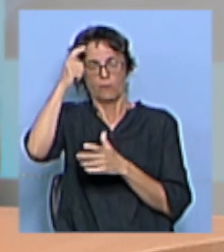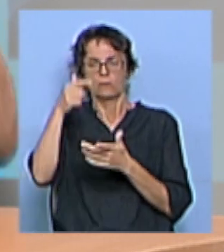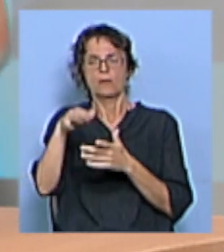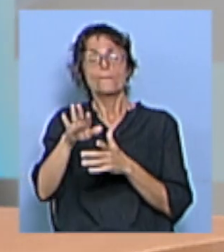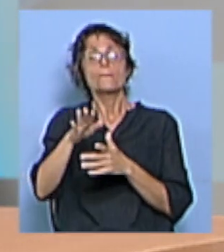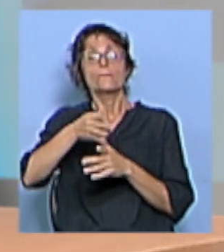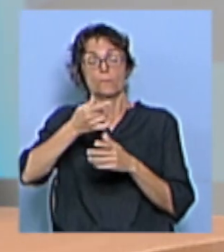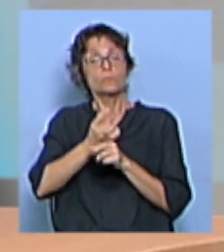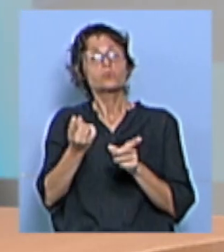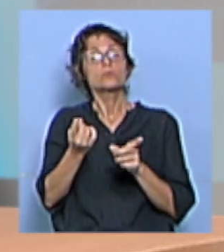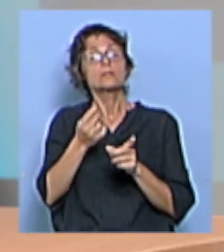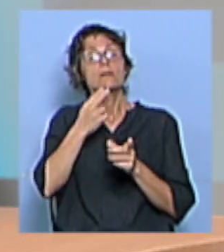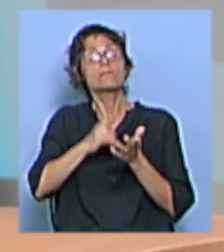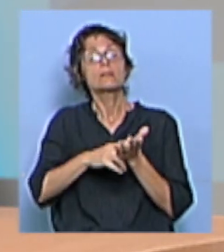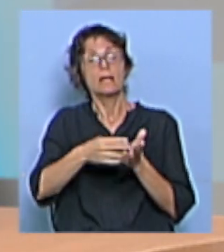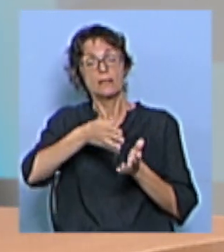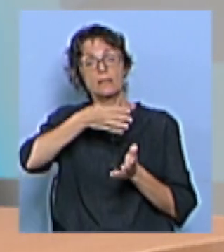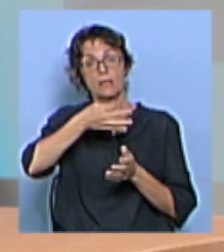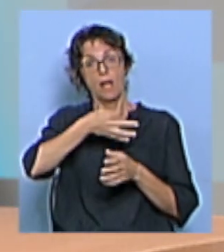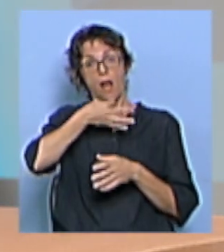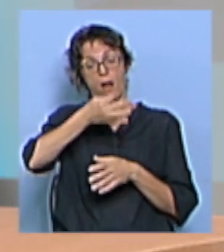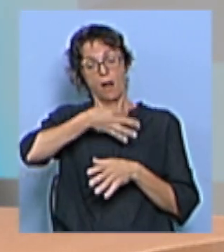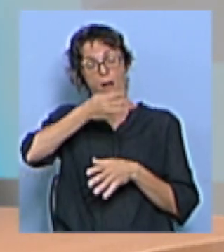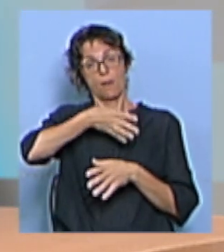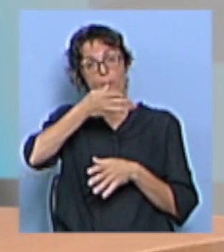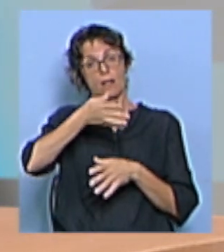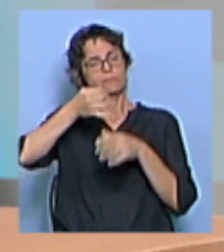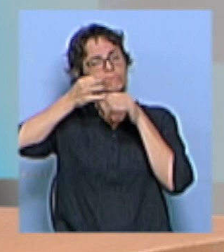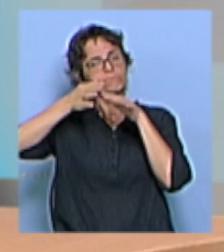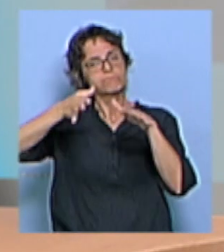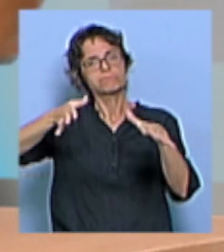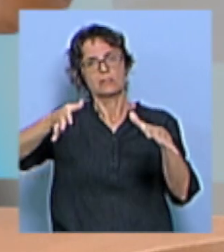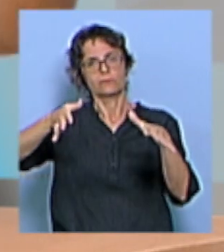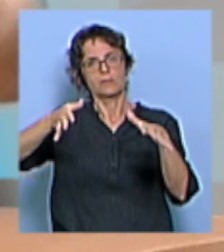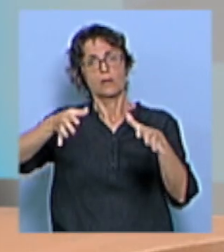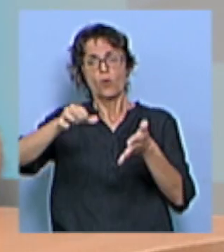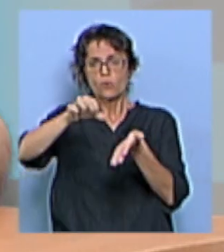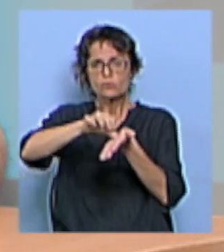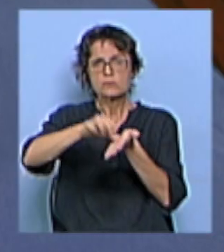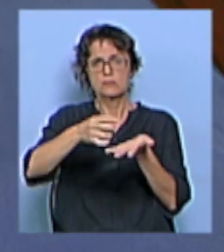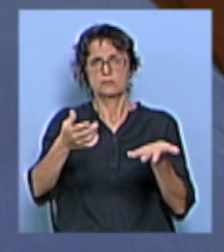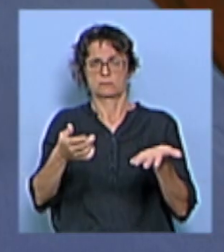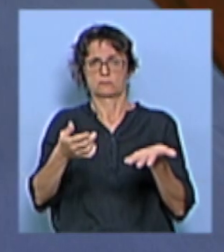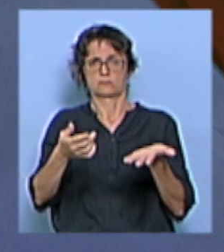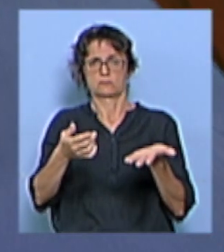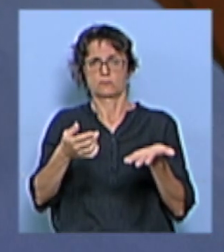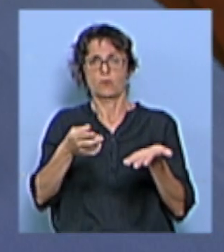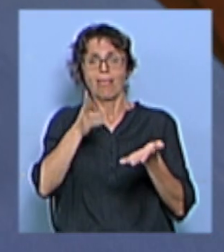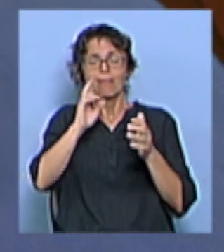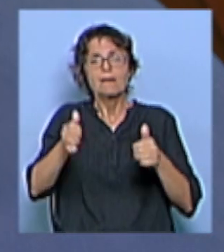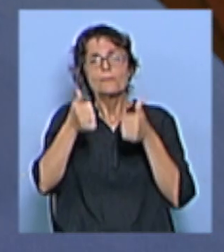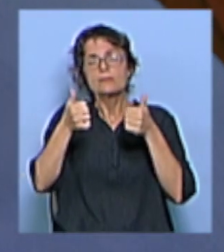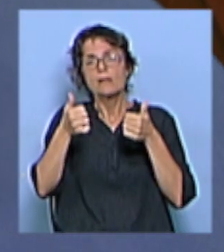em todo o lado e claramente no centro, na capital, na cidade de Deus, que é Jerusalém. Portanto, eu tenho mesmo